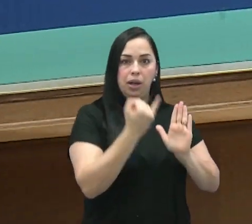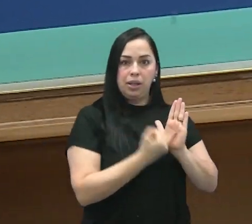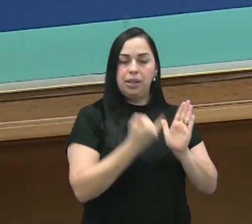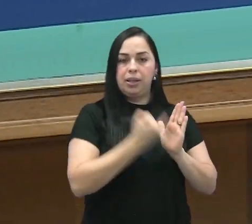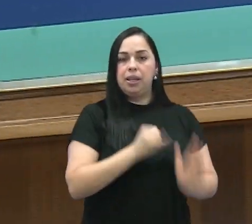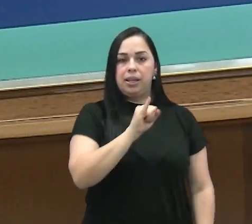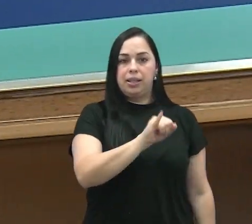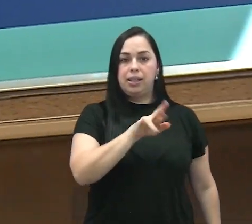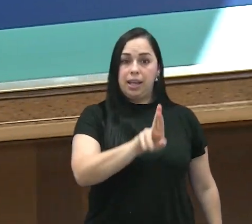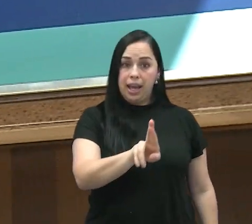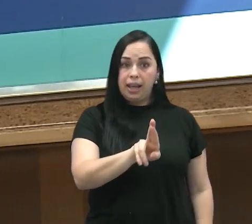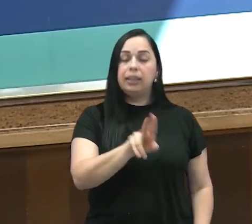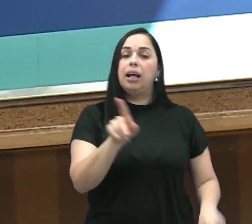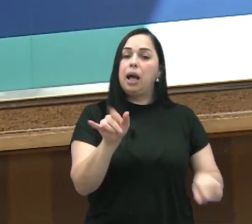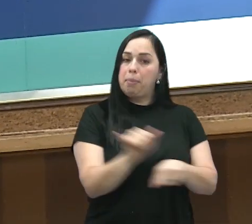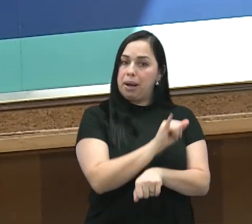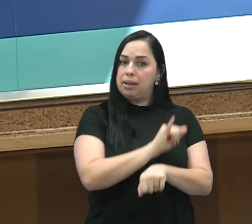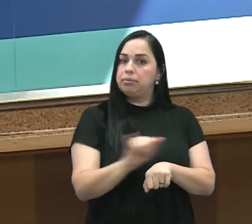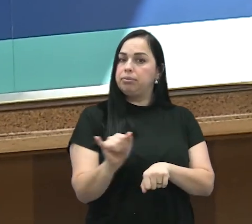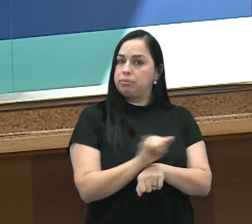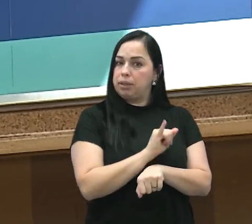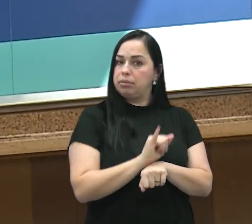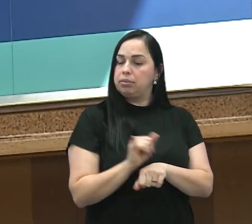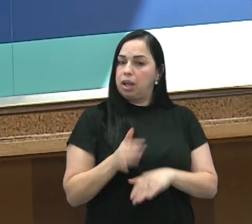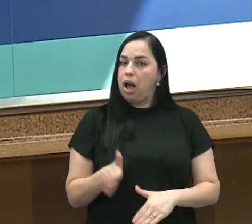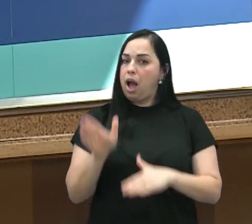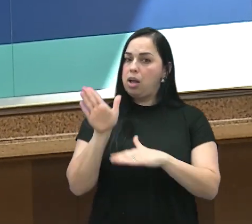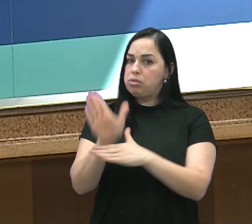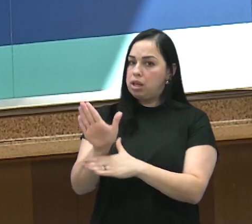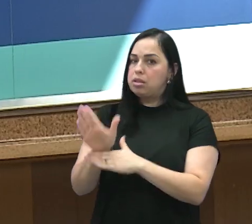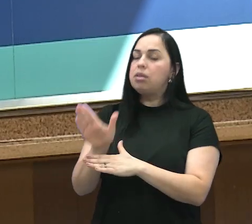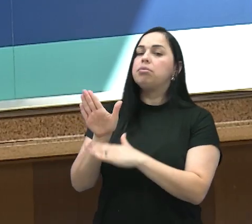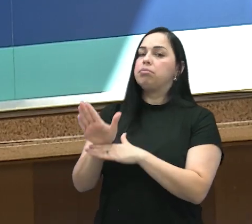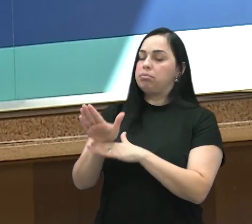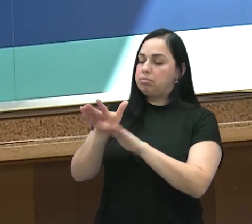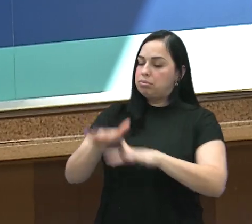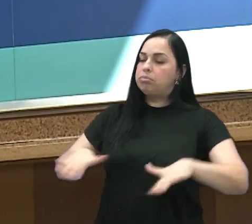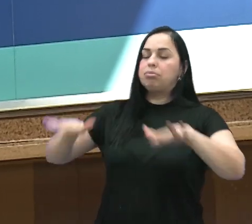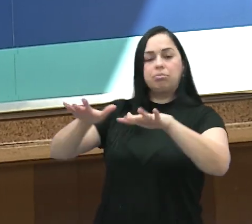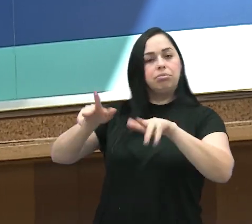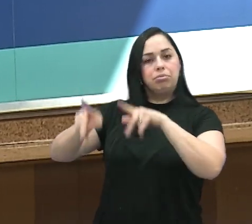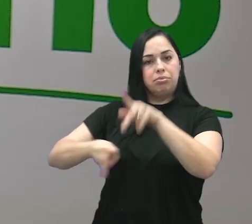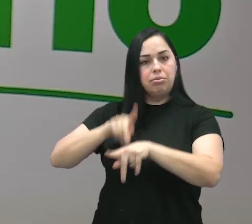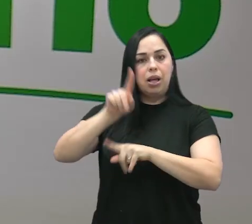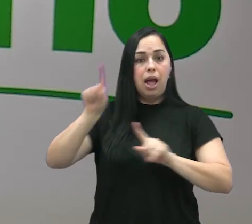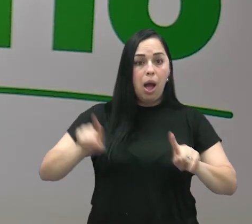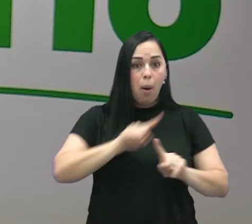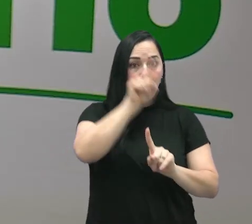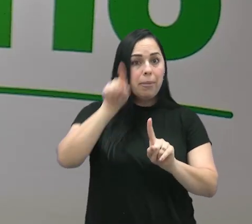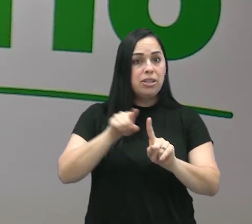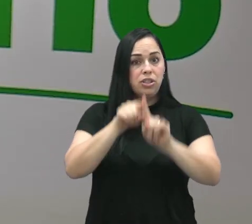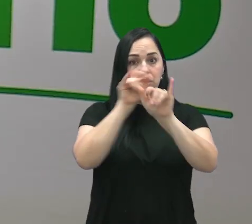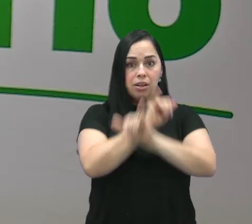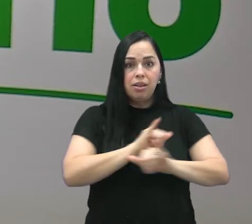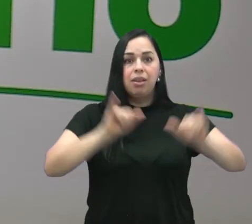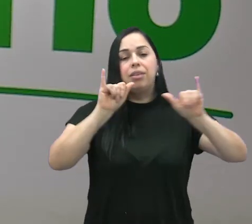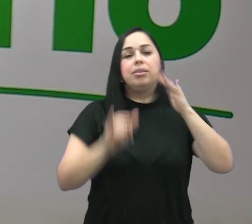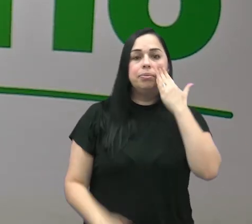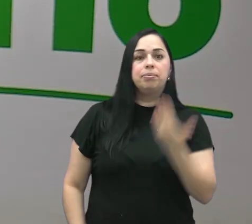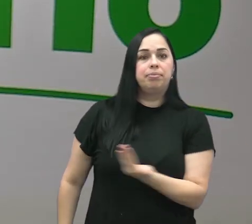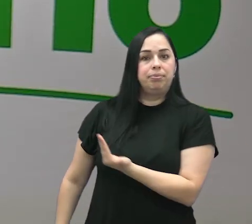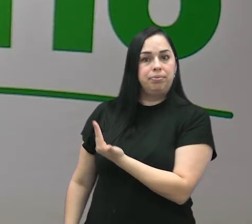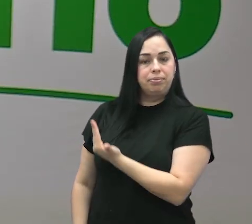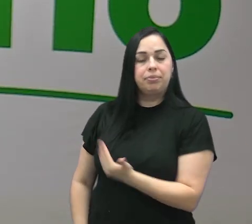O imposto de renda também pode ser uma ferramenta de assistência social. Essa é a meta da